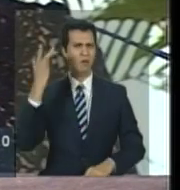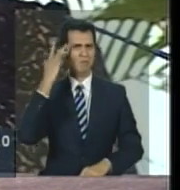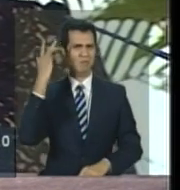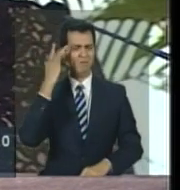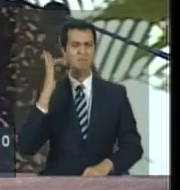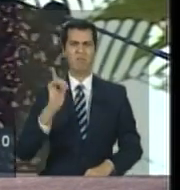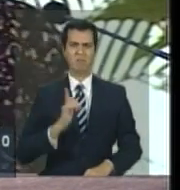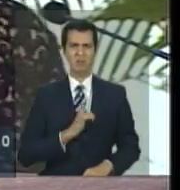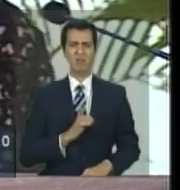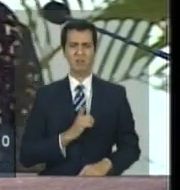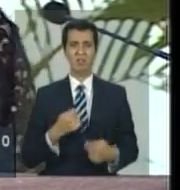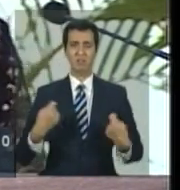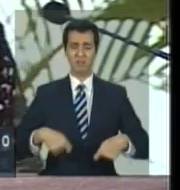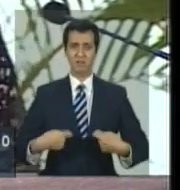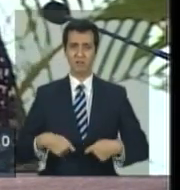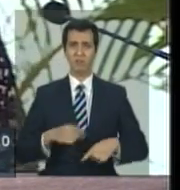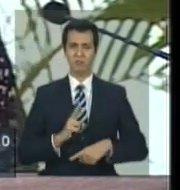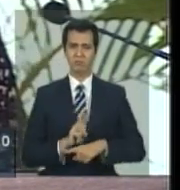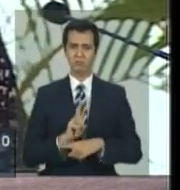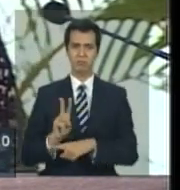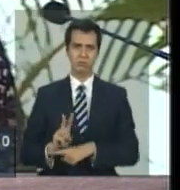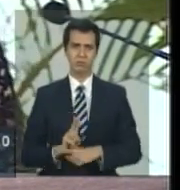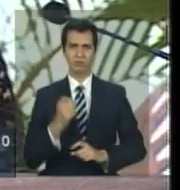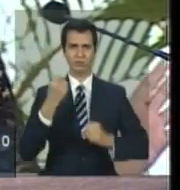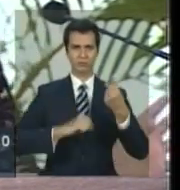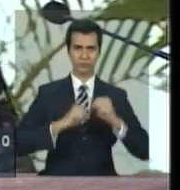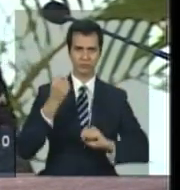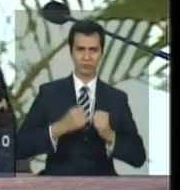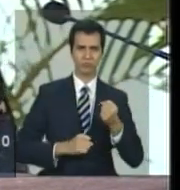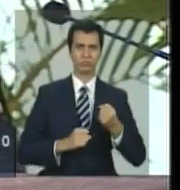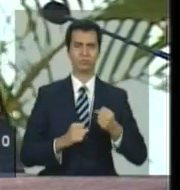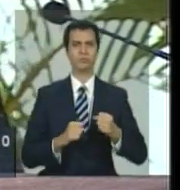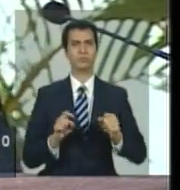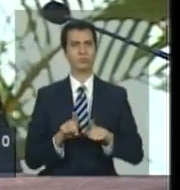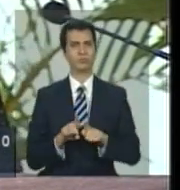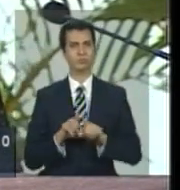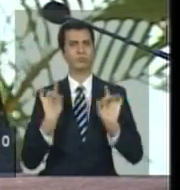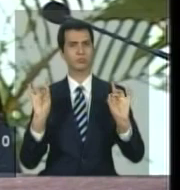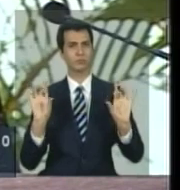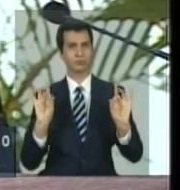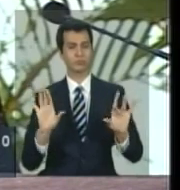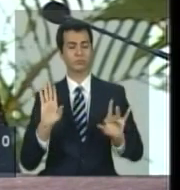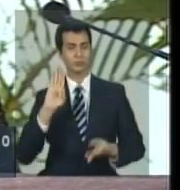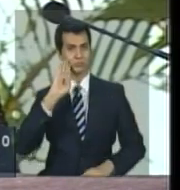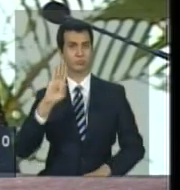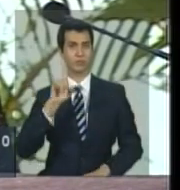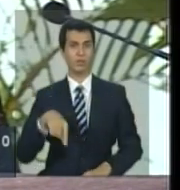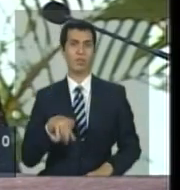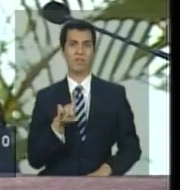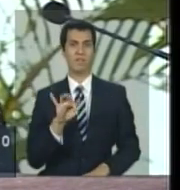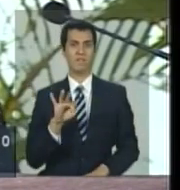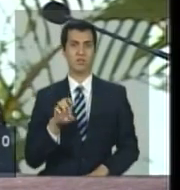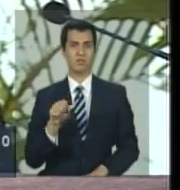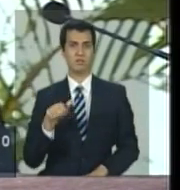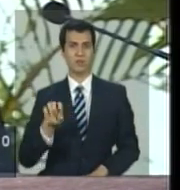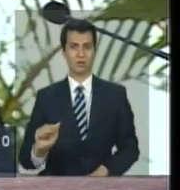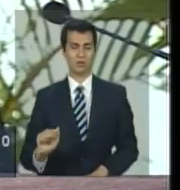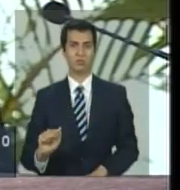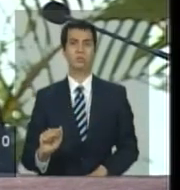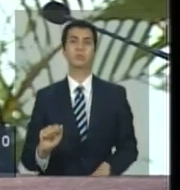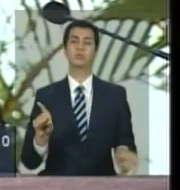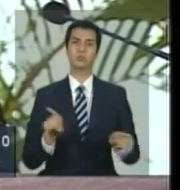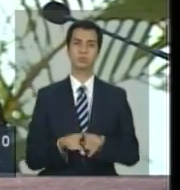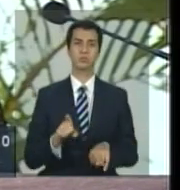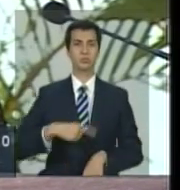capacidade de manter as nossas indústrias, e aí, em especial, a indústria da defesa, e também